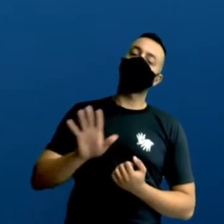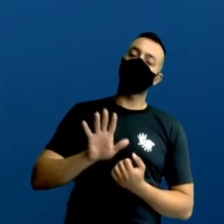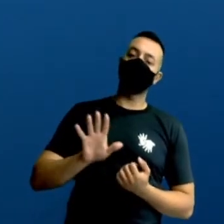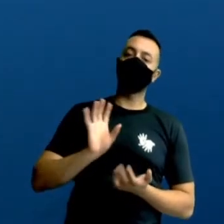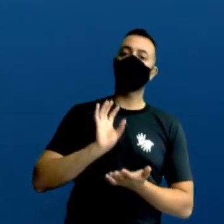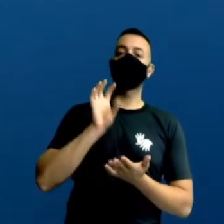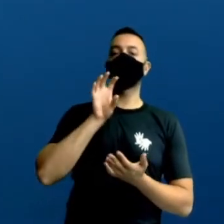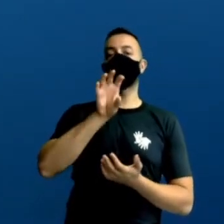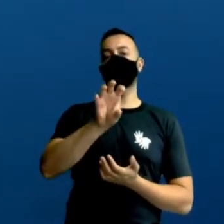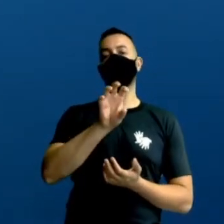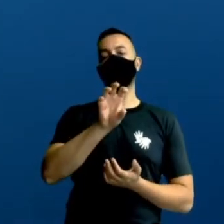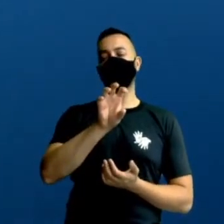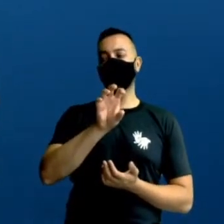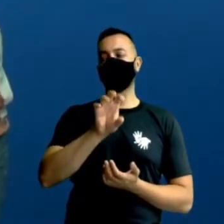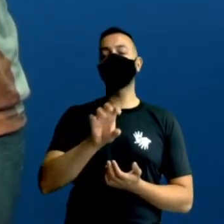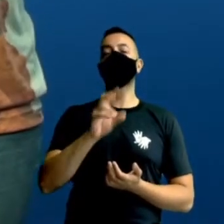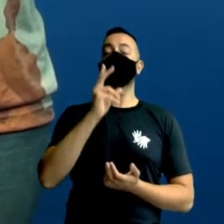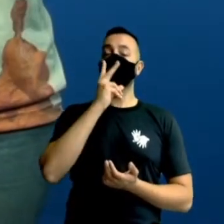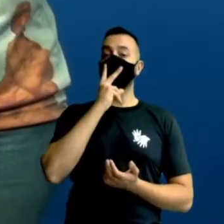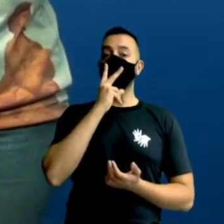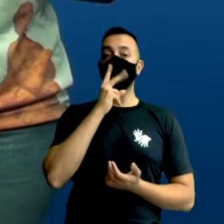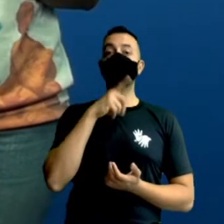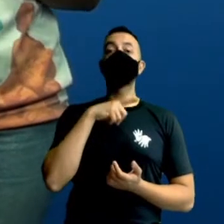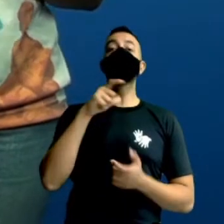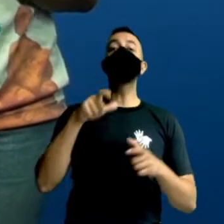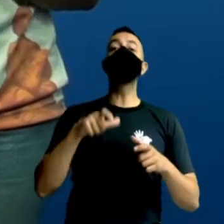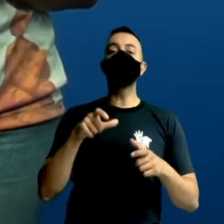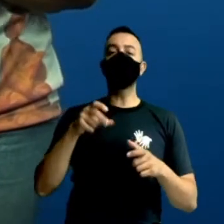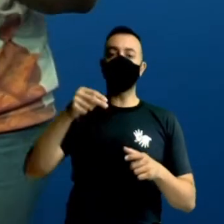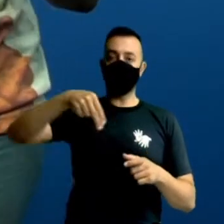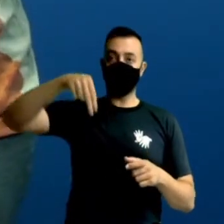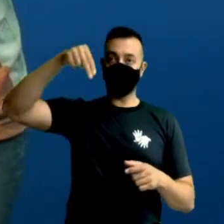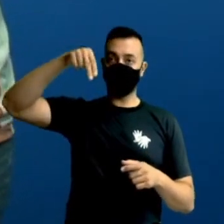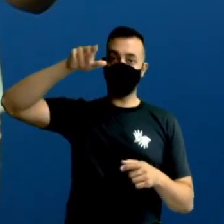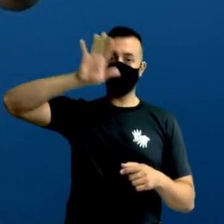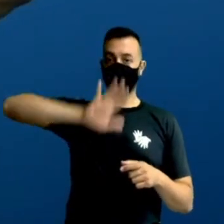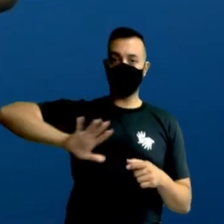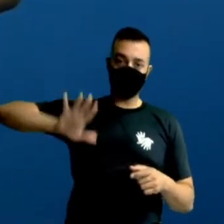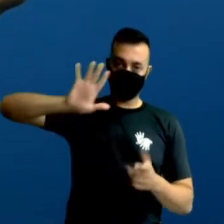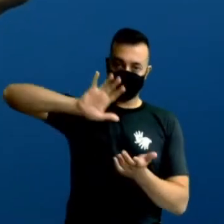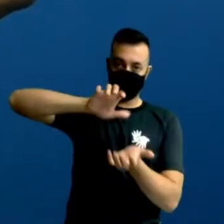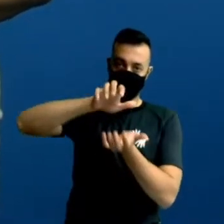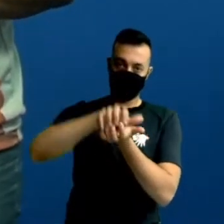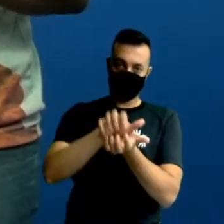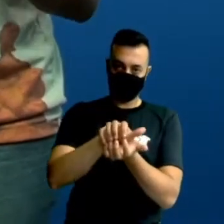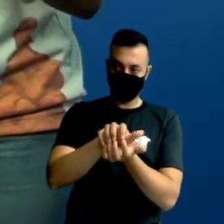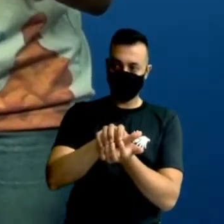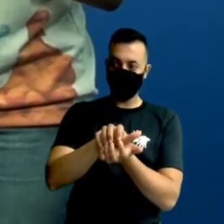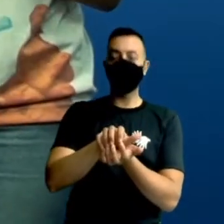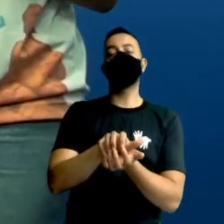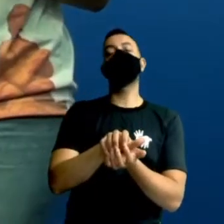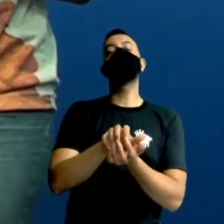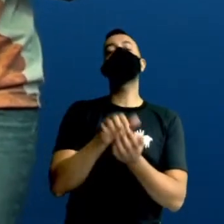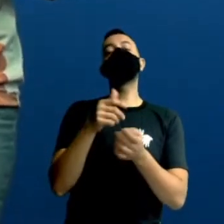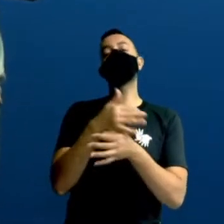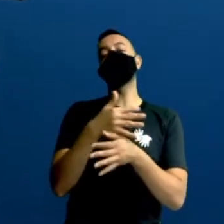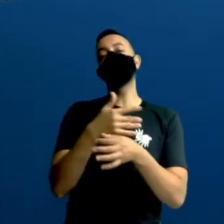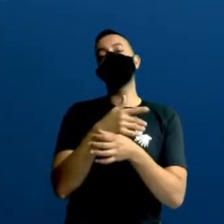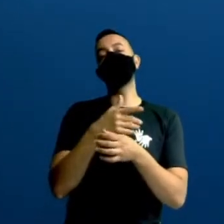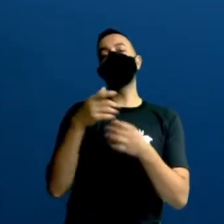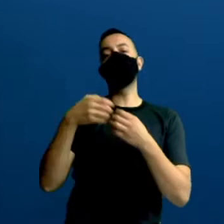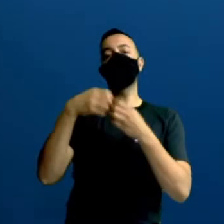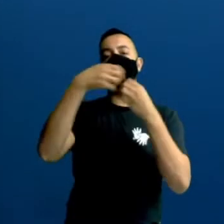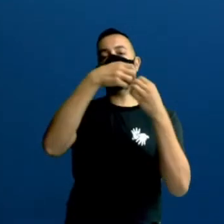Centro-Oeste. E Vitória de Santo Antão está na região Nordeste aqui, em Pernambuco. E quais são as cidades que